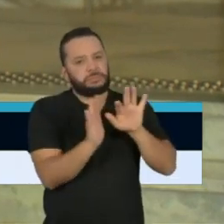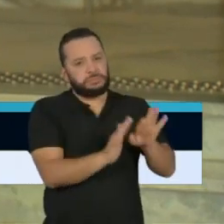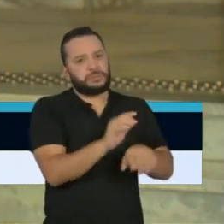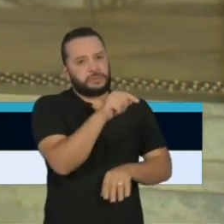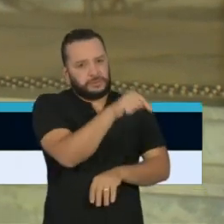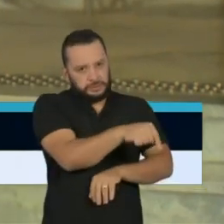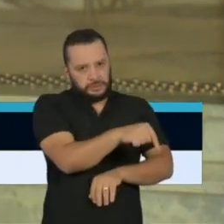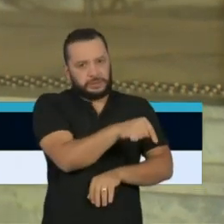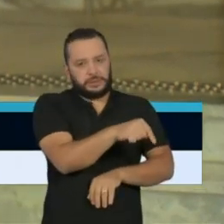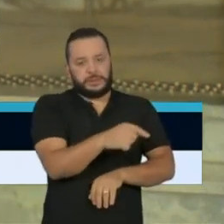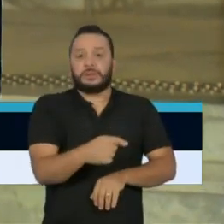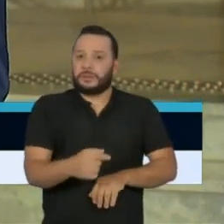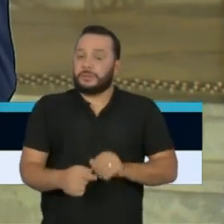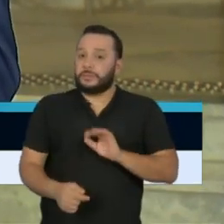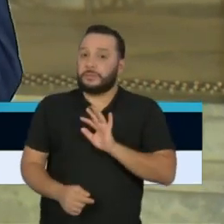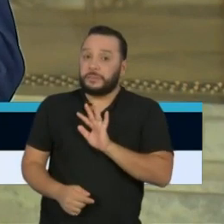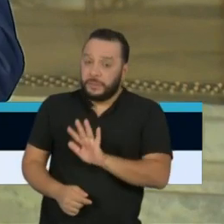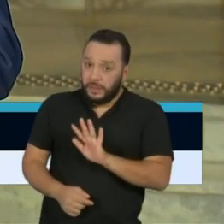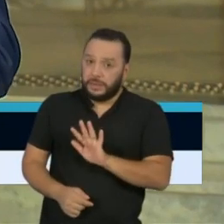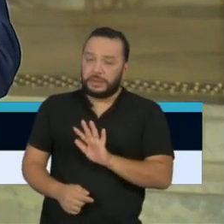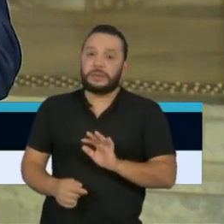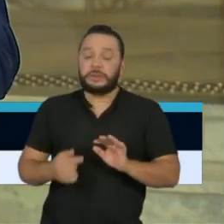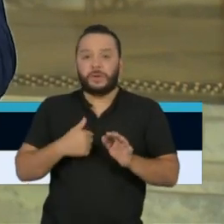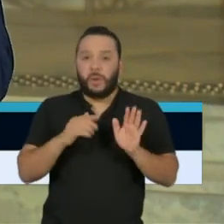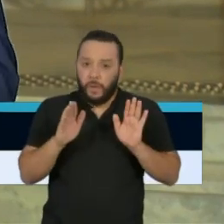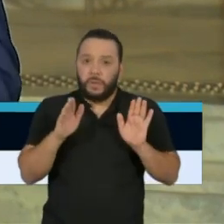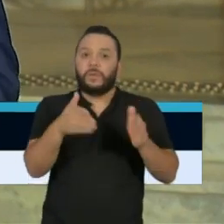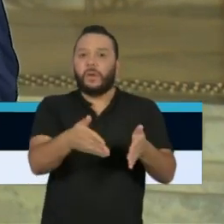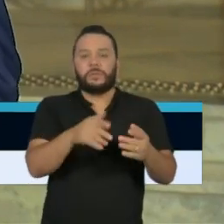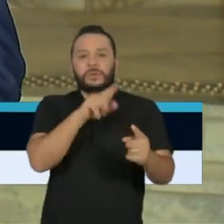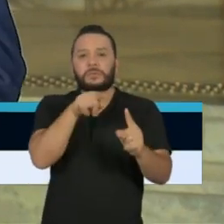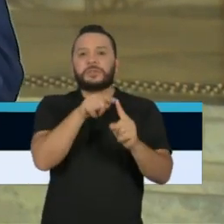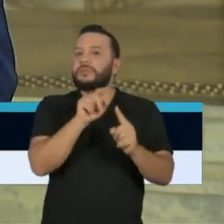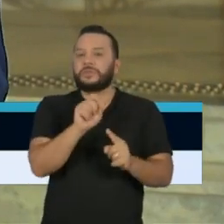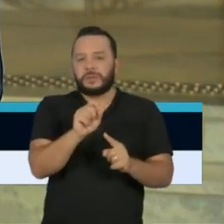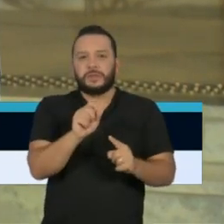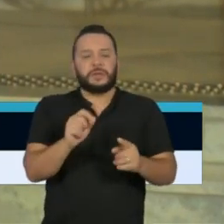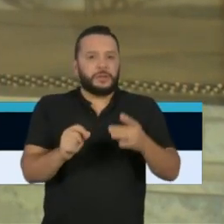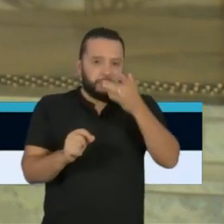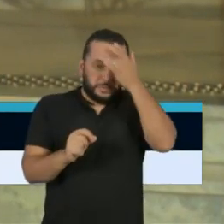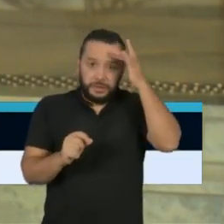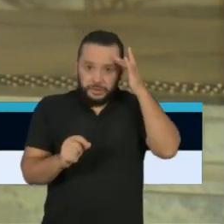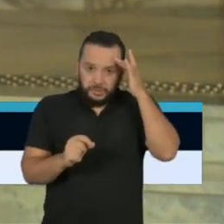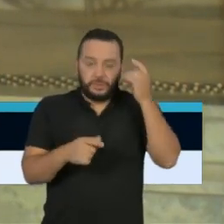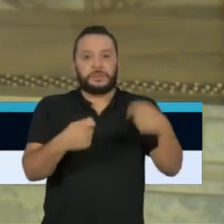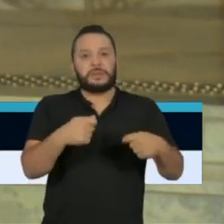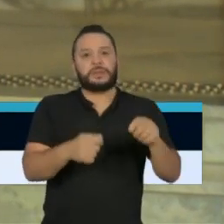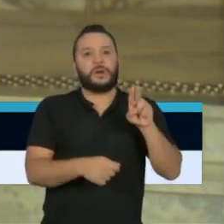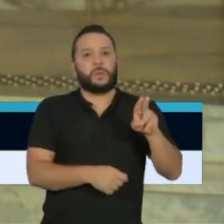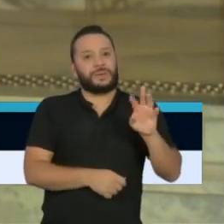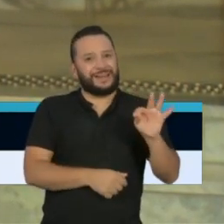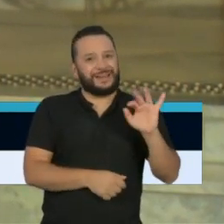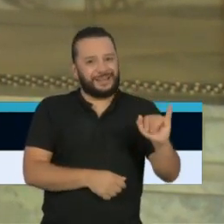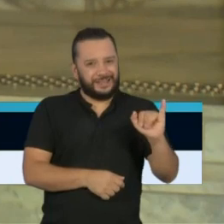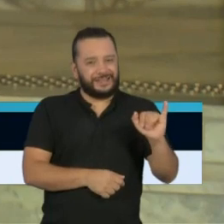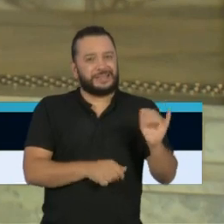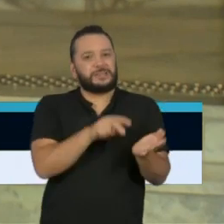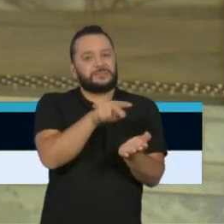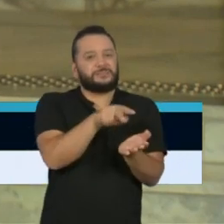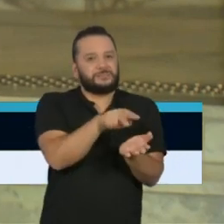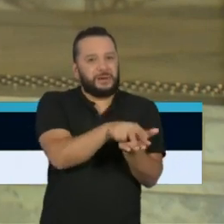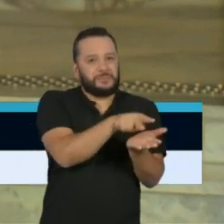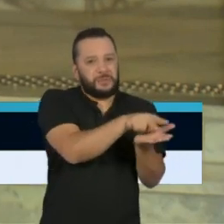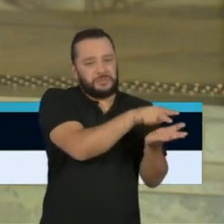limite dessa doença são os doentes que necessitam unidades de terapia intensiva. Então, este é o